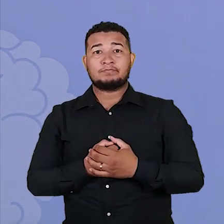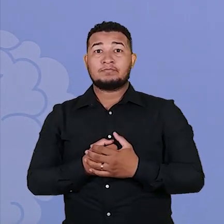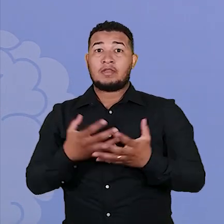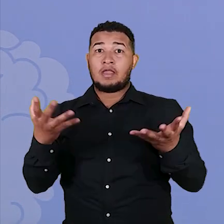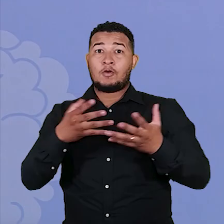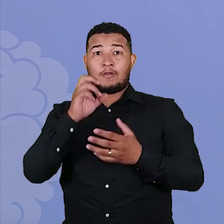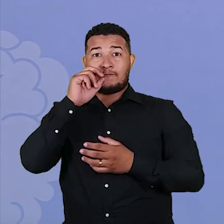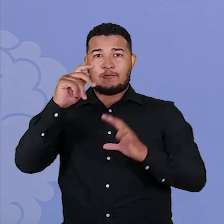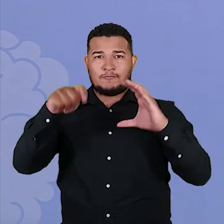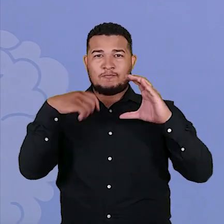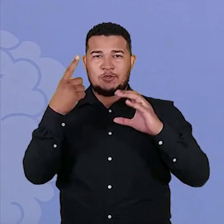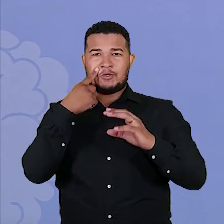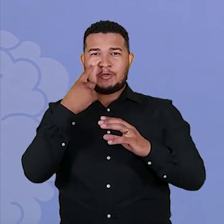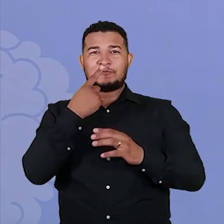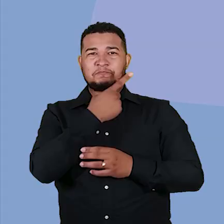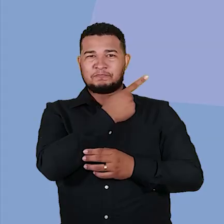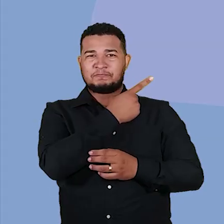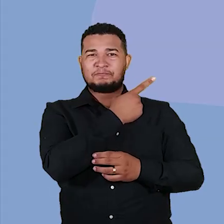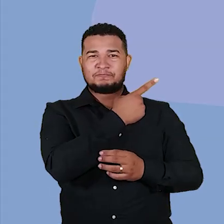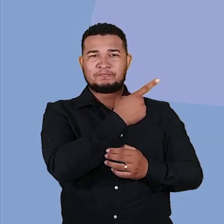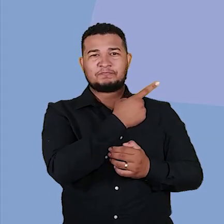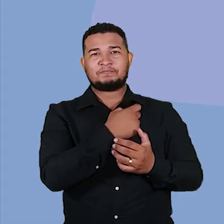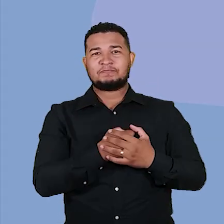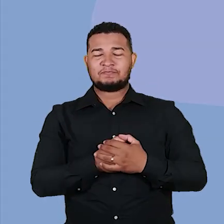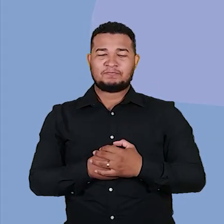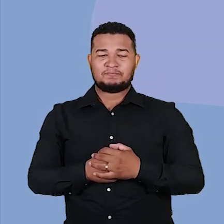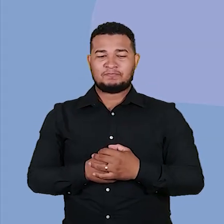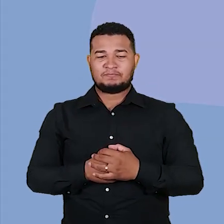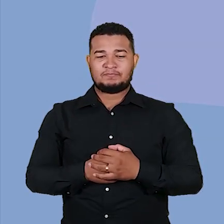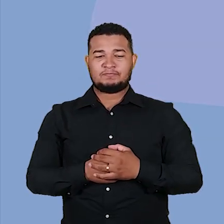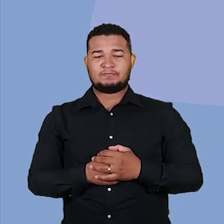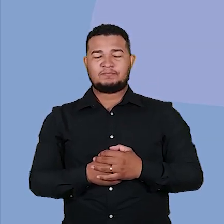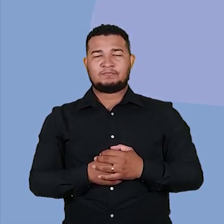agora vamos ver esse vídeo aqui